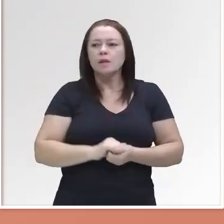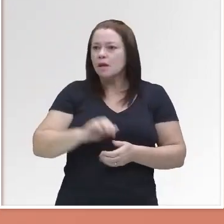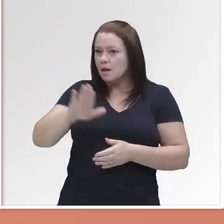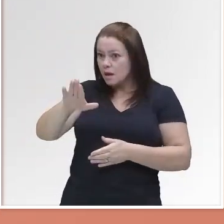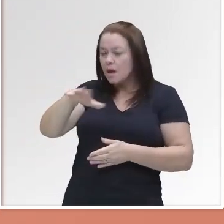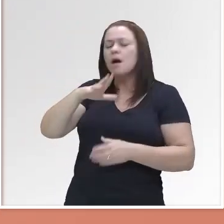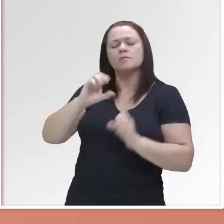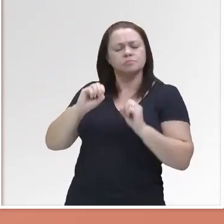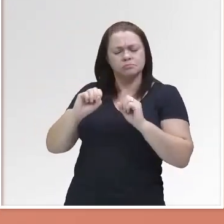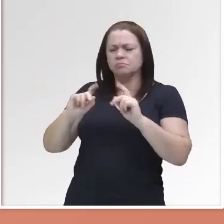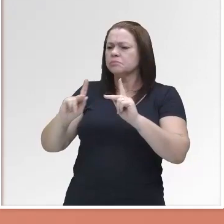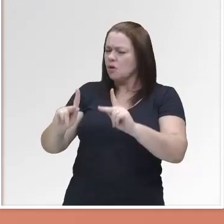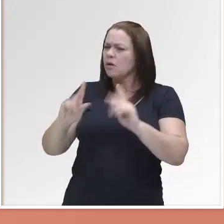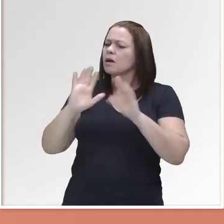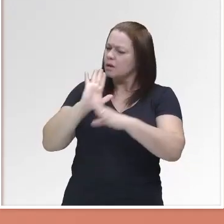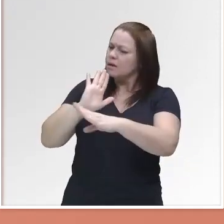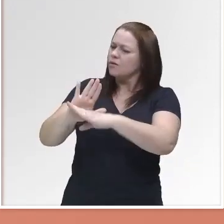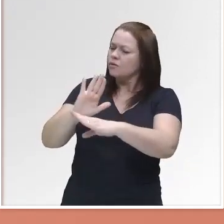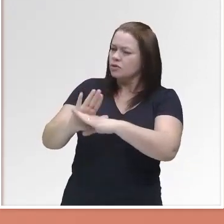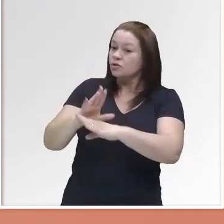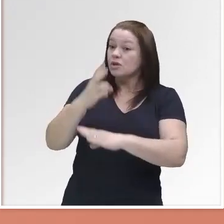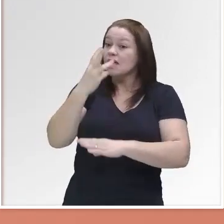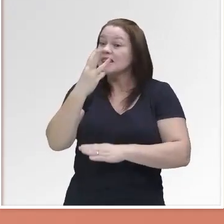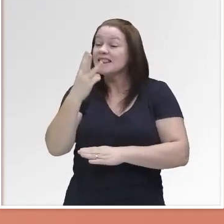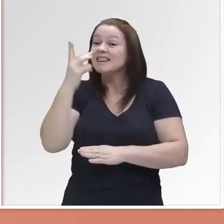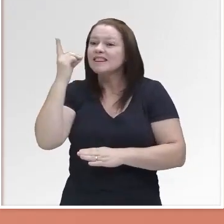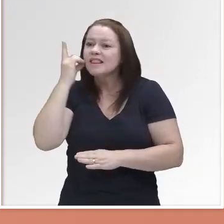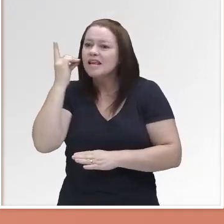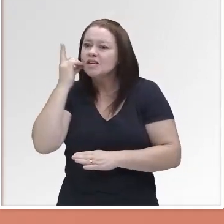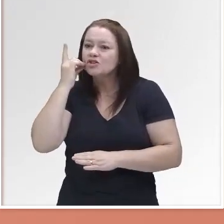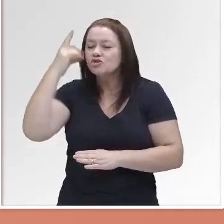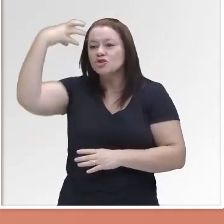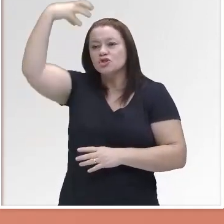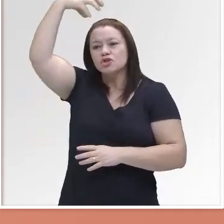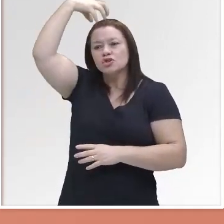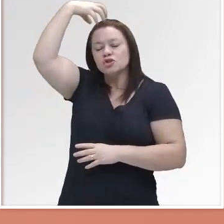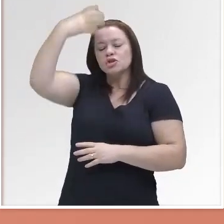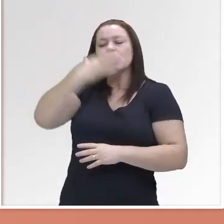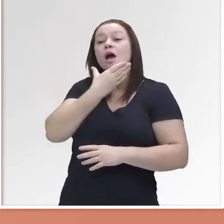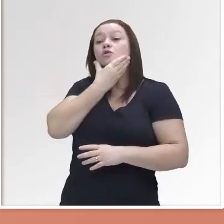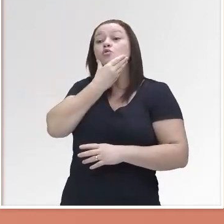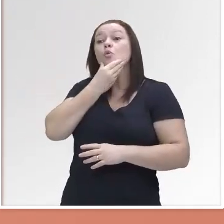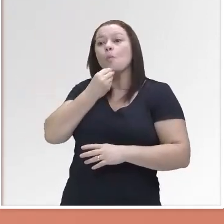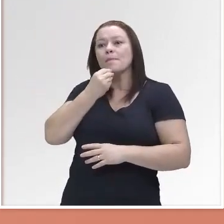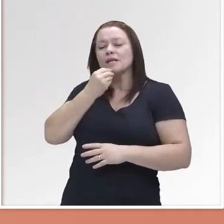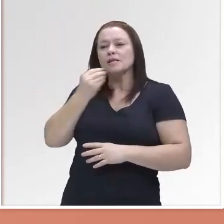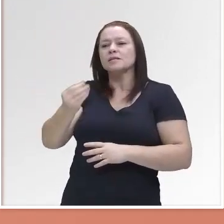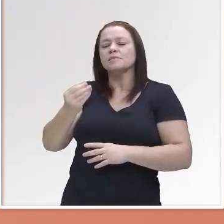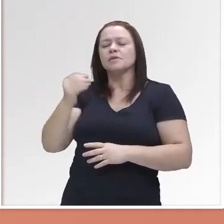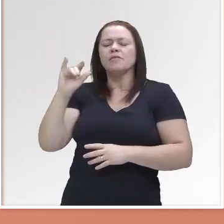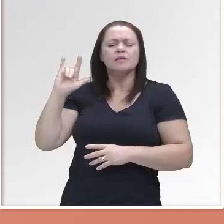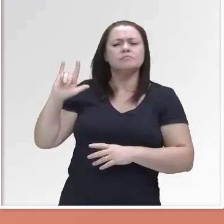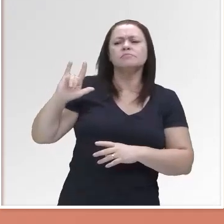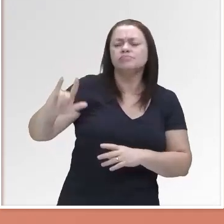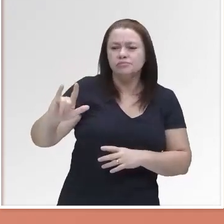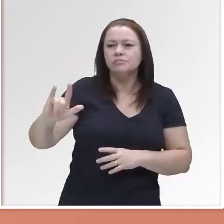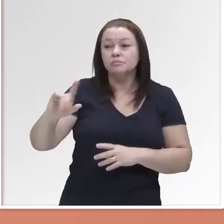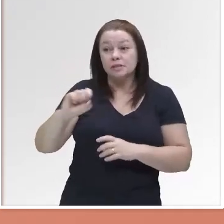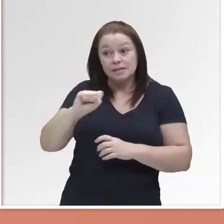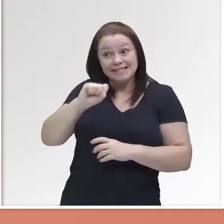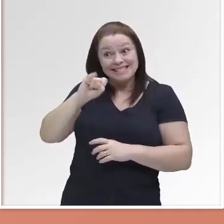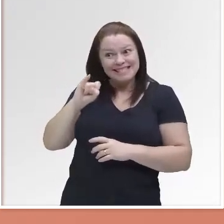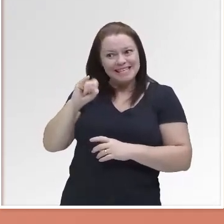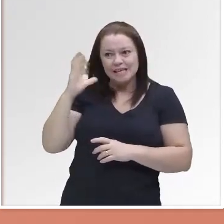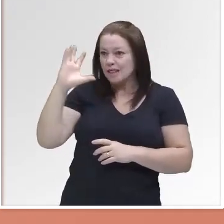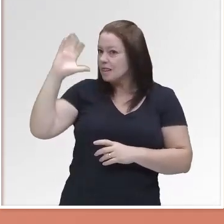por ti. Se isso não acontecer, voltarás a ser sereia e minha escrava para